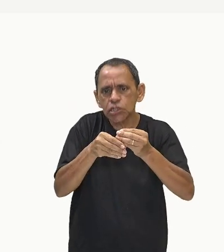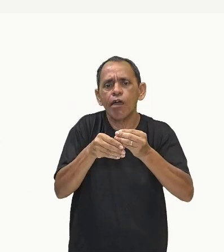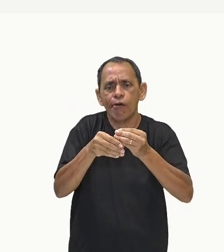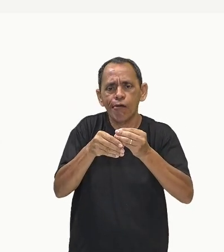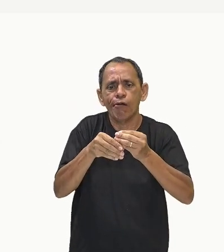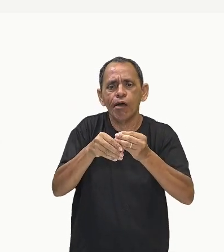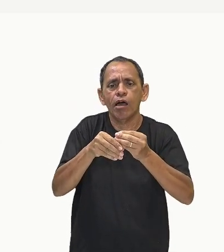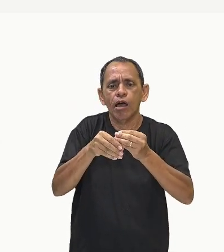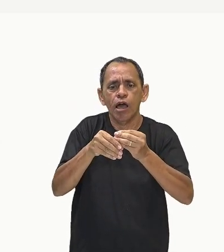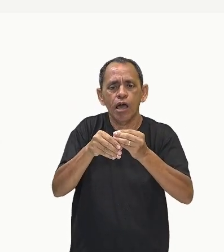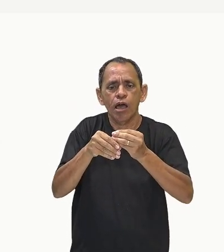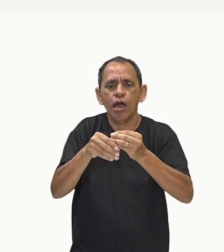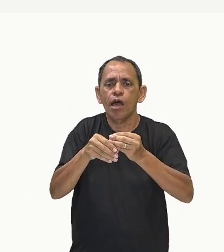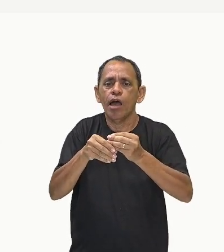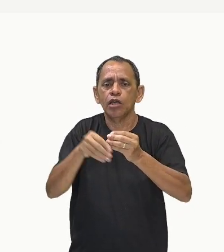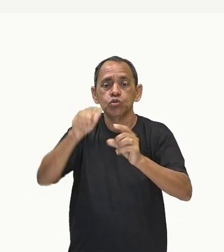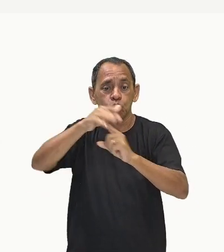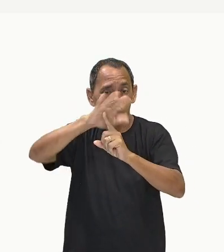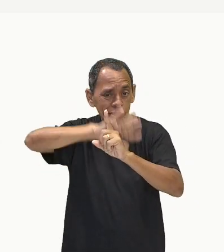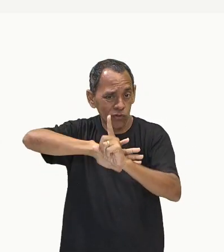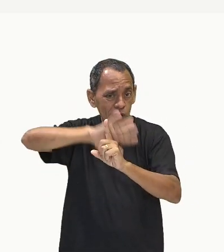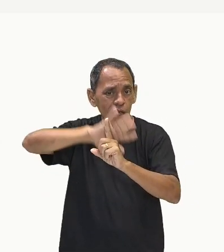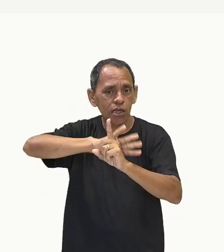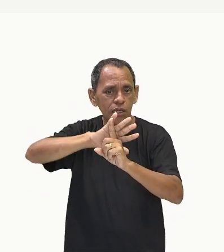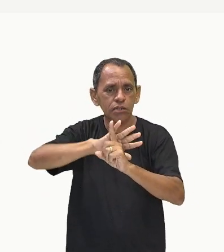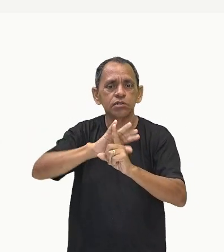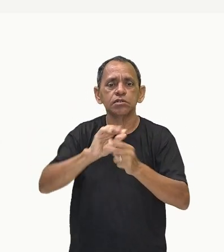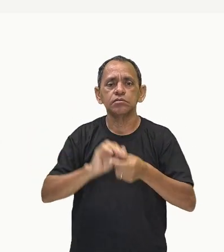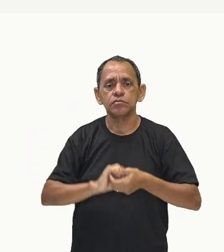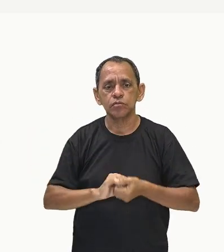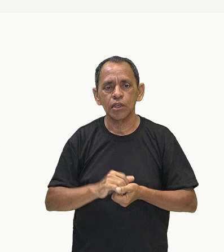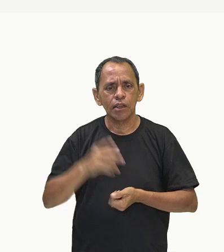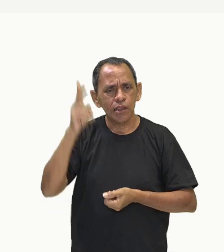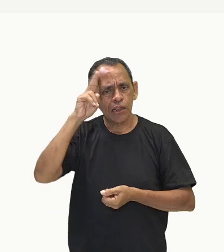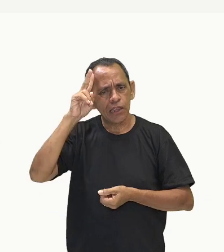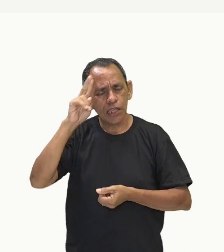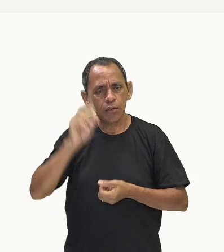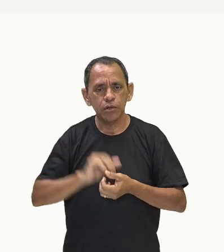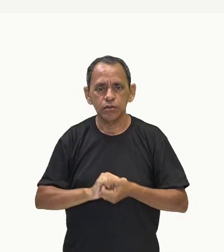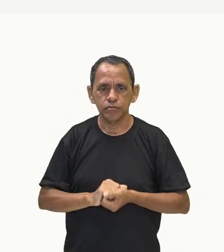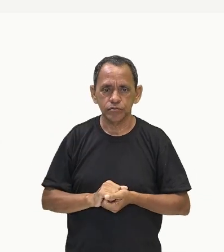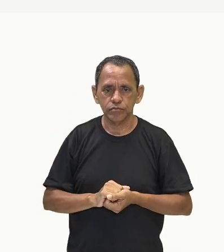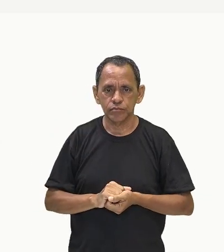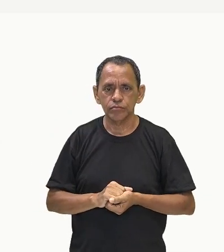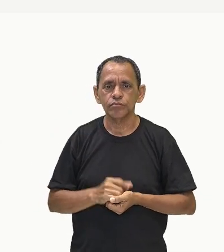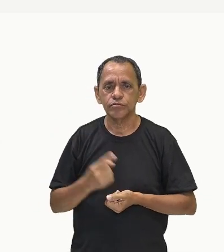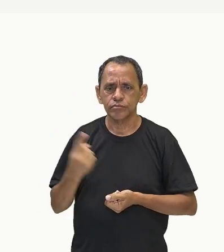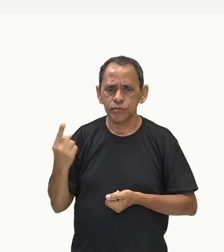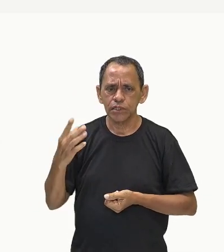Vimos o tetraedro. O tetraedro, ele é composto por faces o quê?